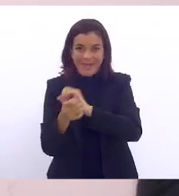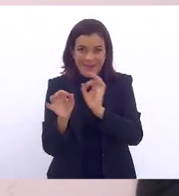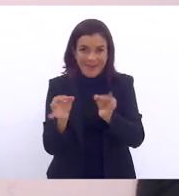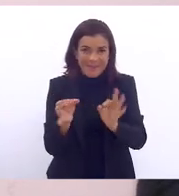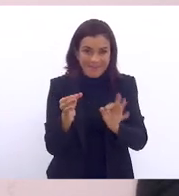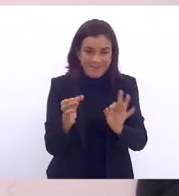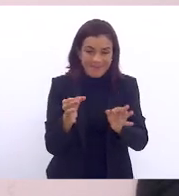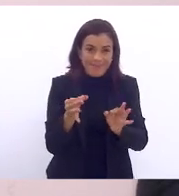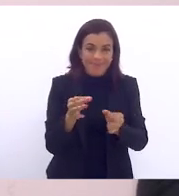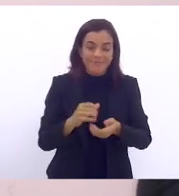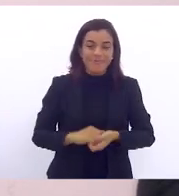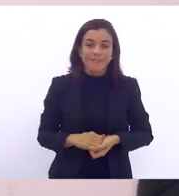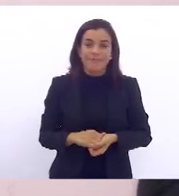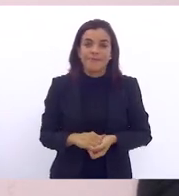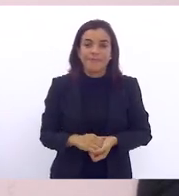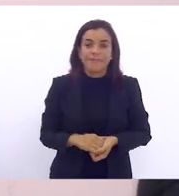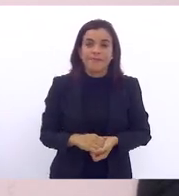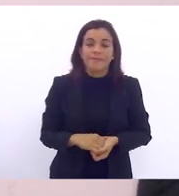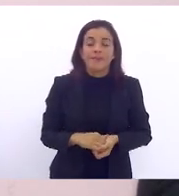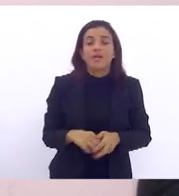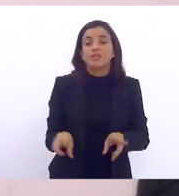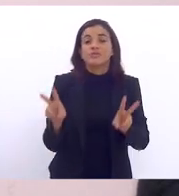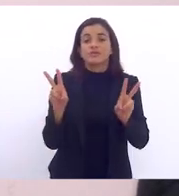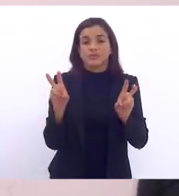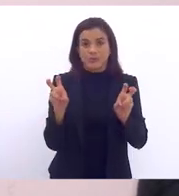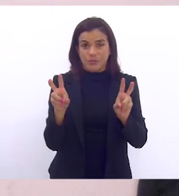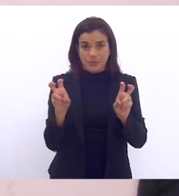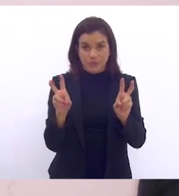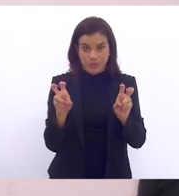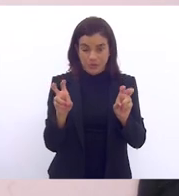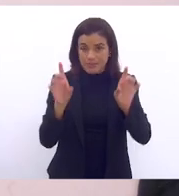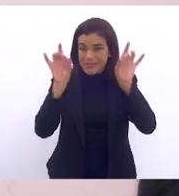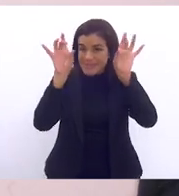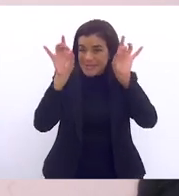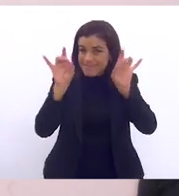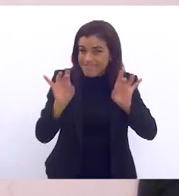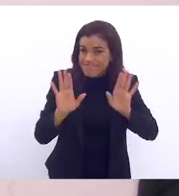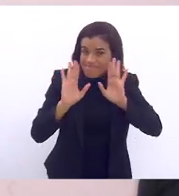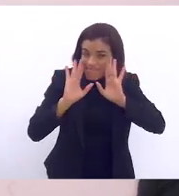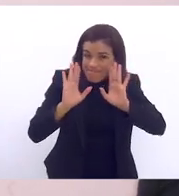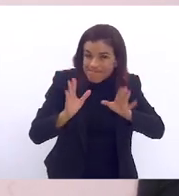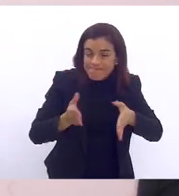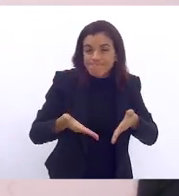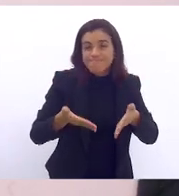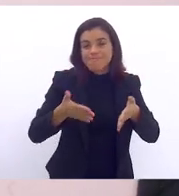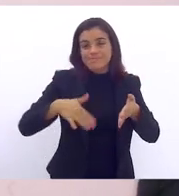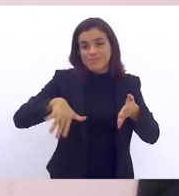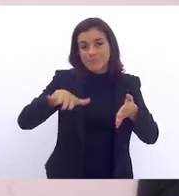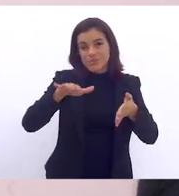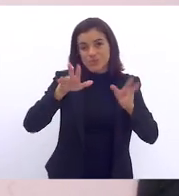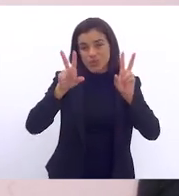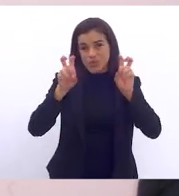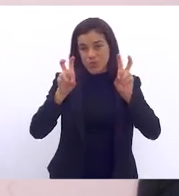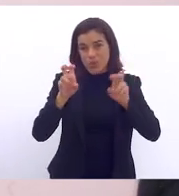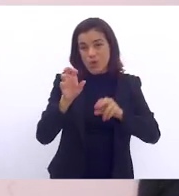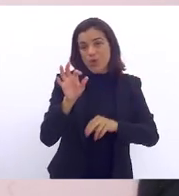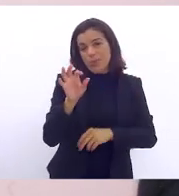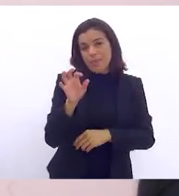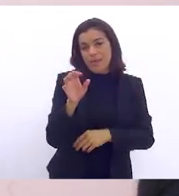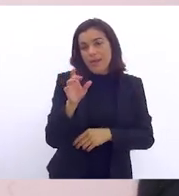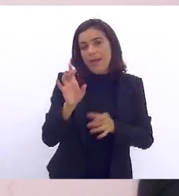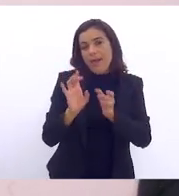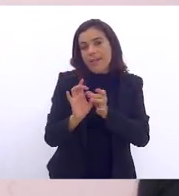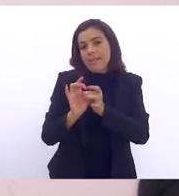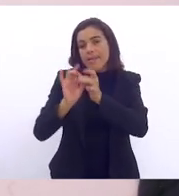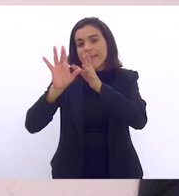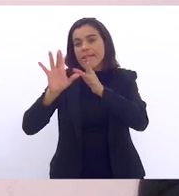então Eh em relação né Anderson em especial essa a questão do free Flow né os